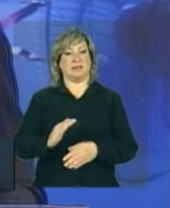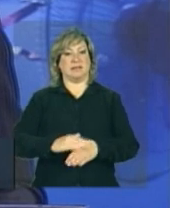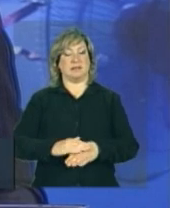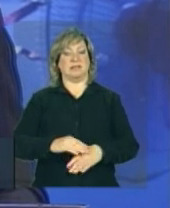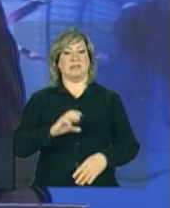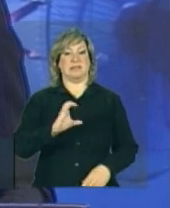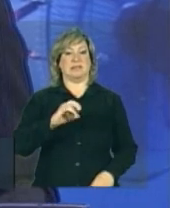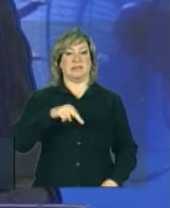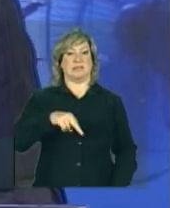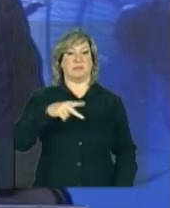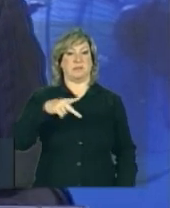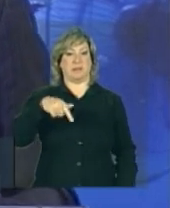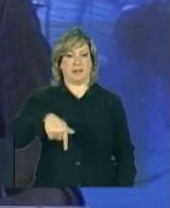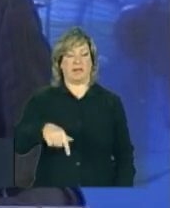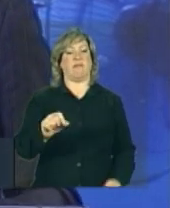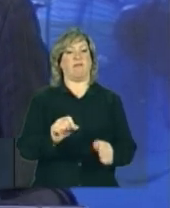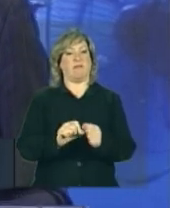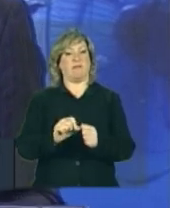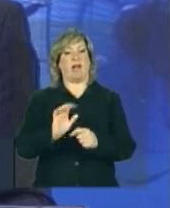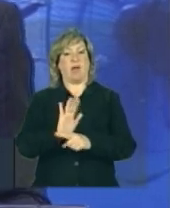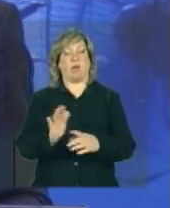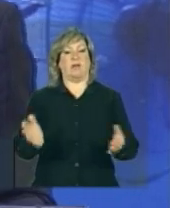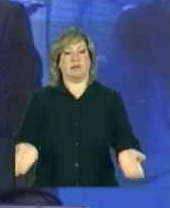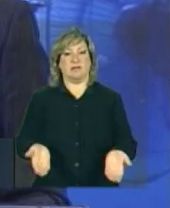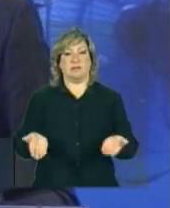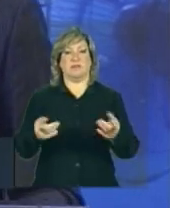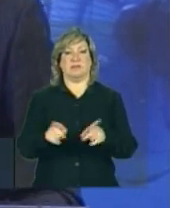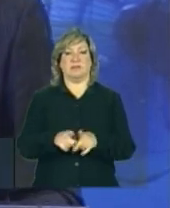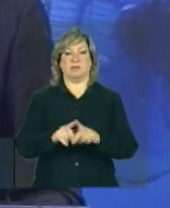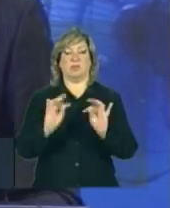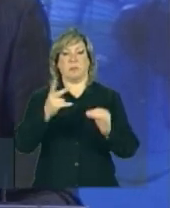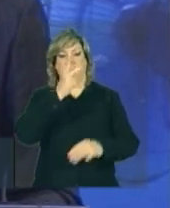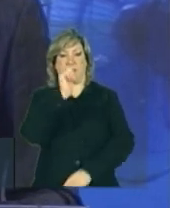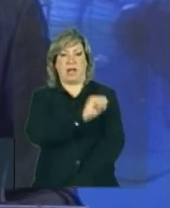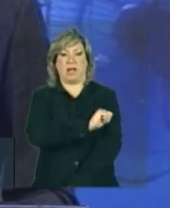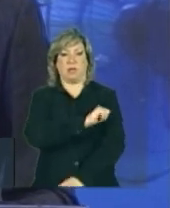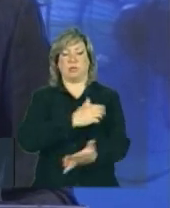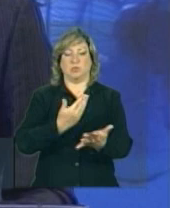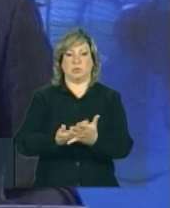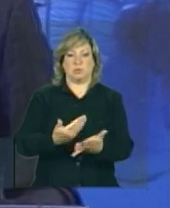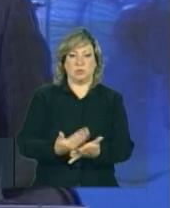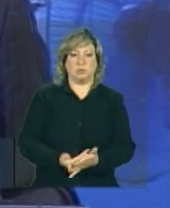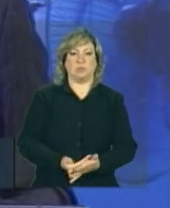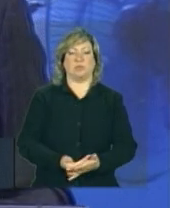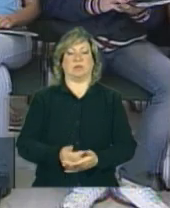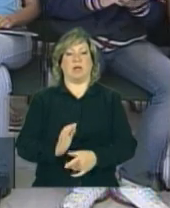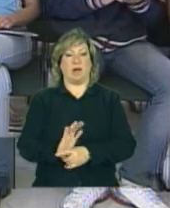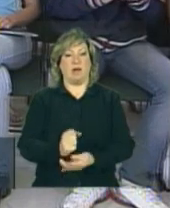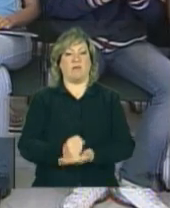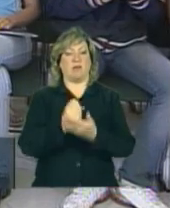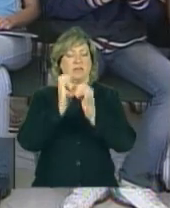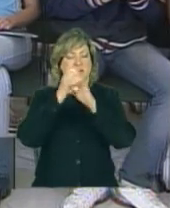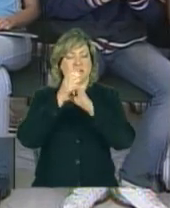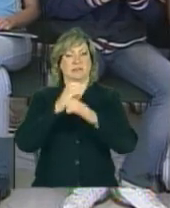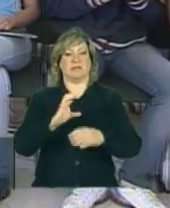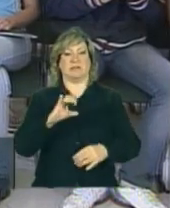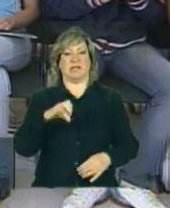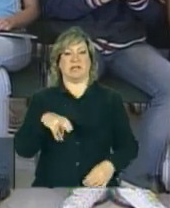que o CNPq faz, estimulando os estudantes a favor da